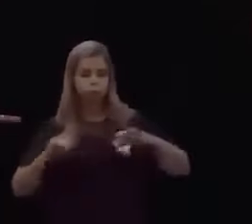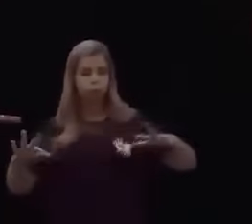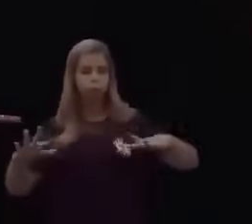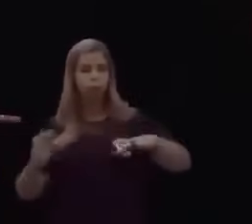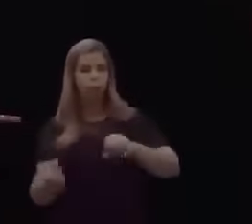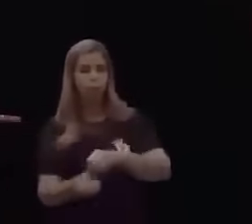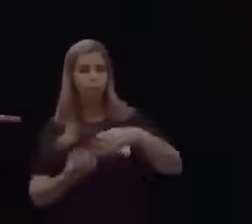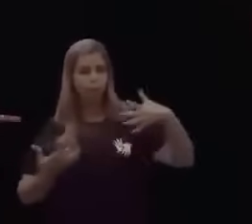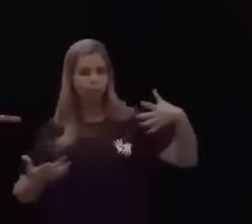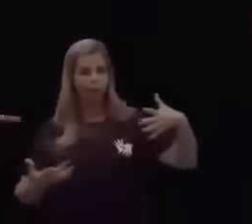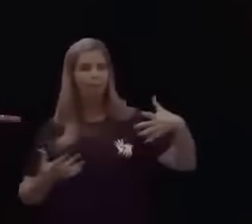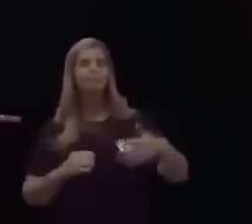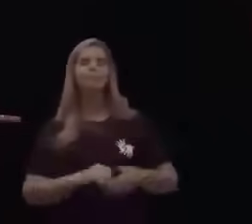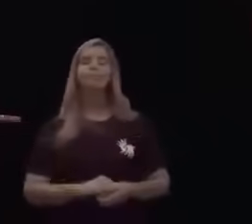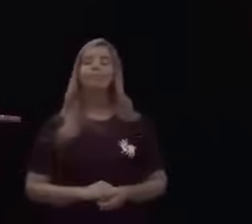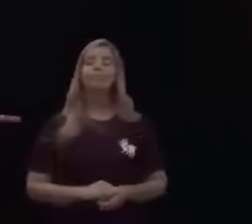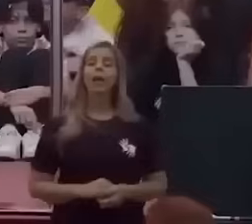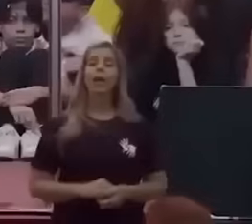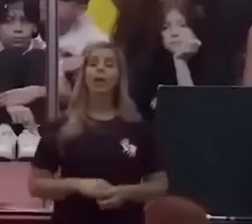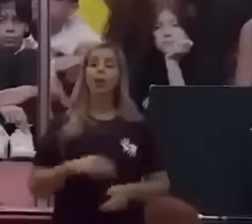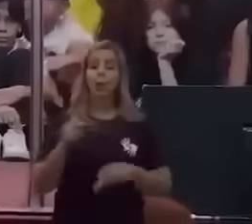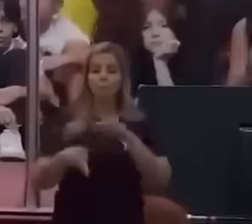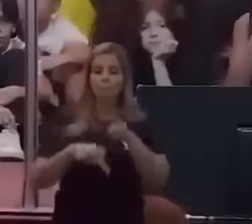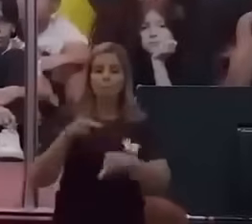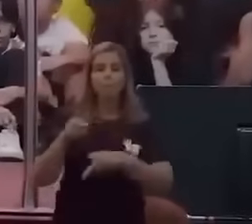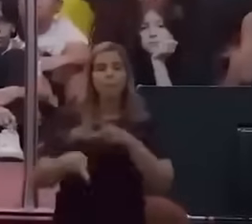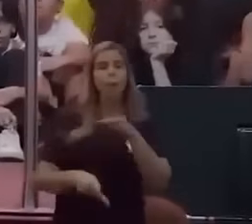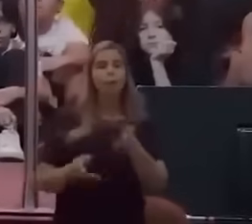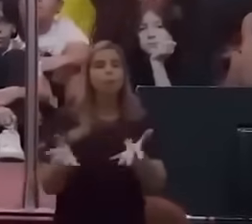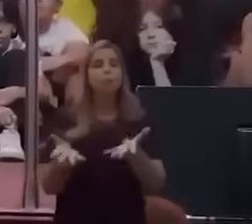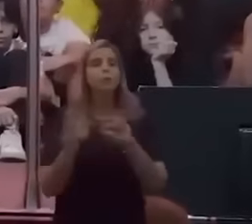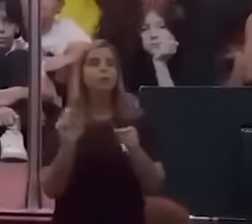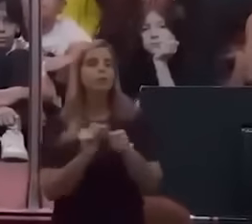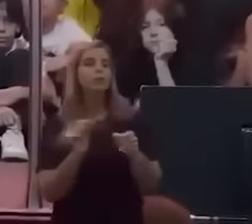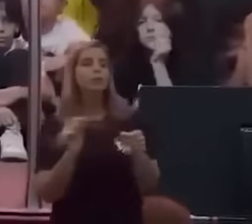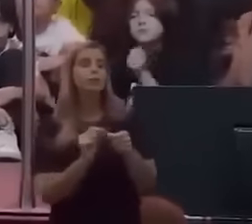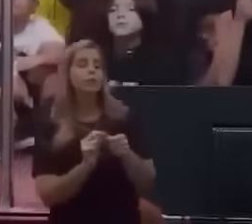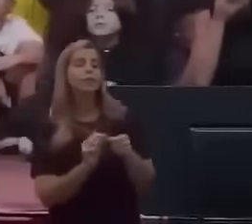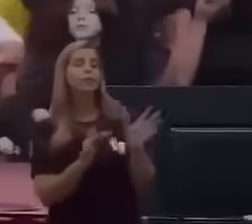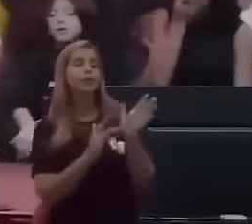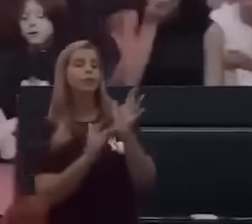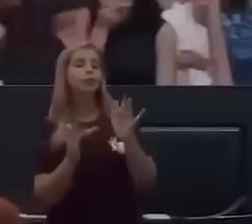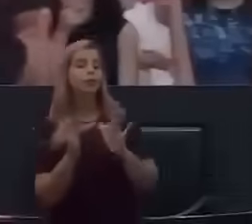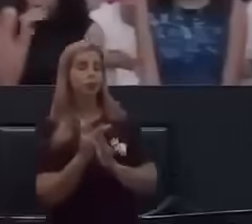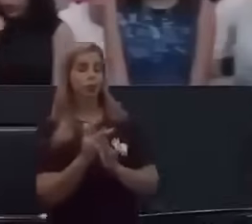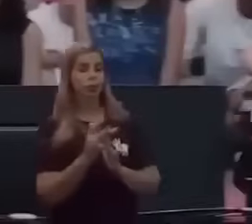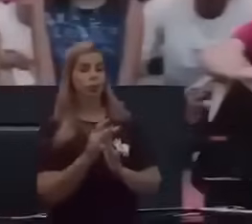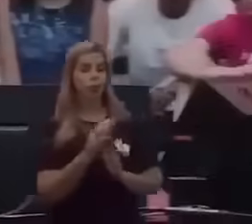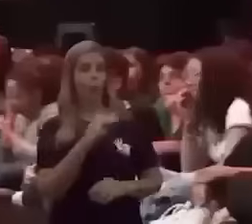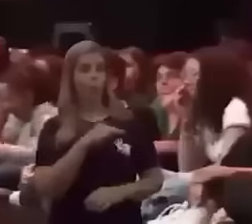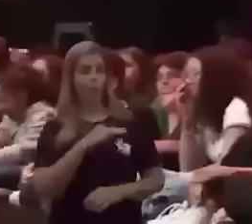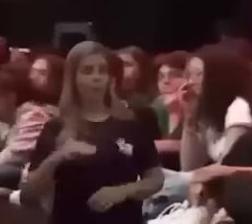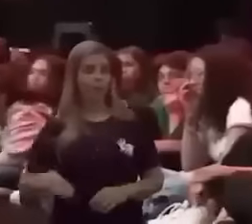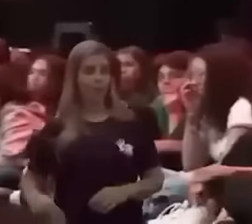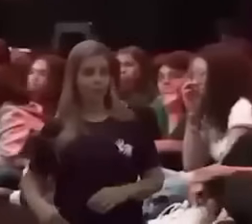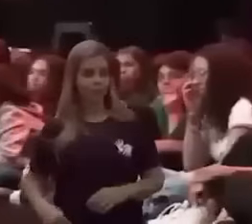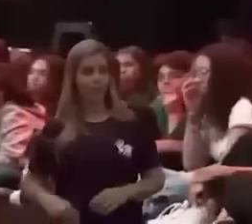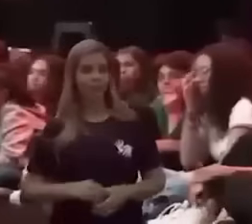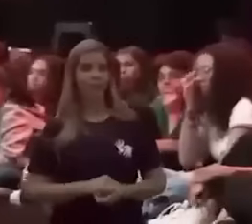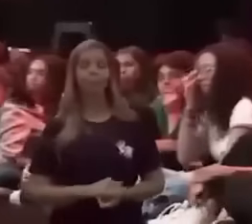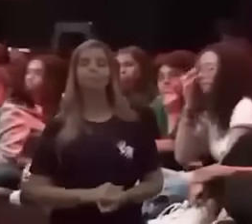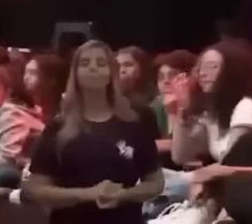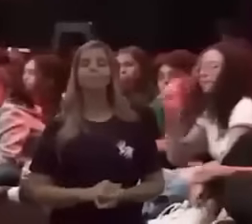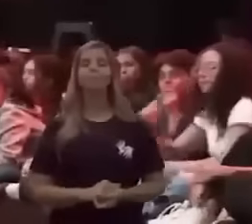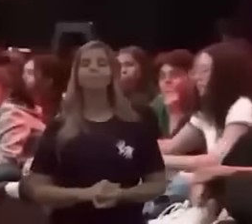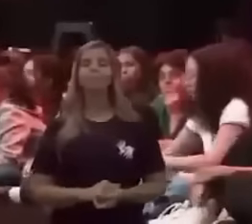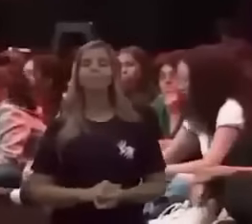rei, político, um messias, milagreiro, alguém para resolver os problemas do aqui e do agora. E Jesus fugiu dessa agenda e deixou para lá a